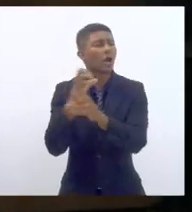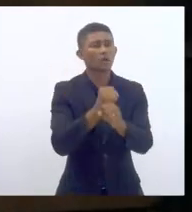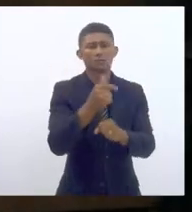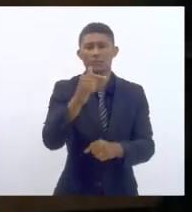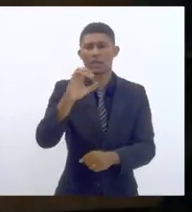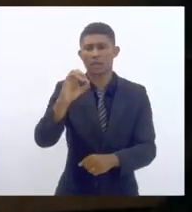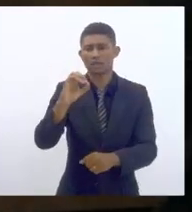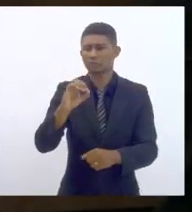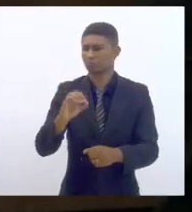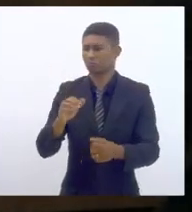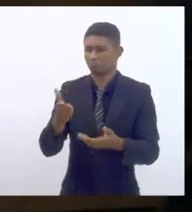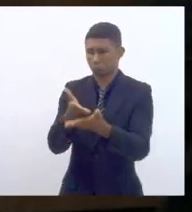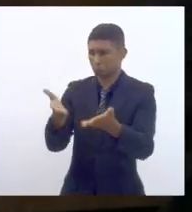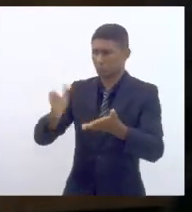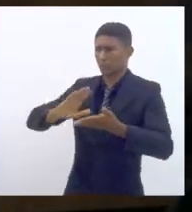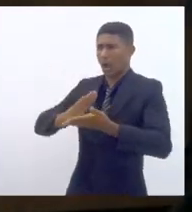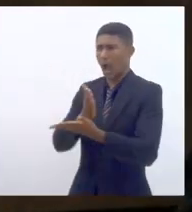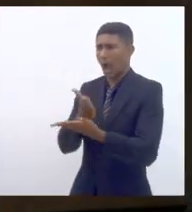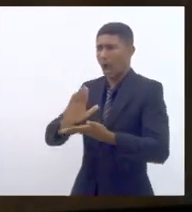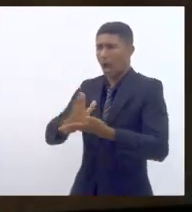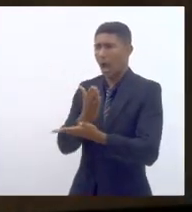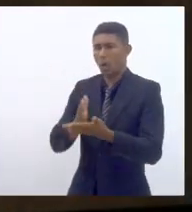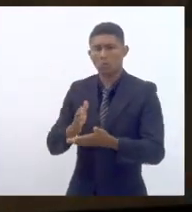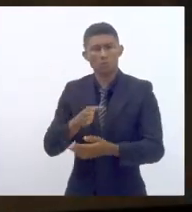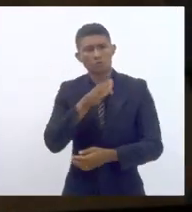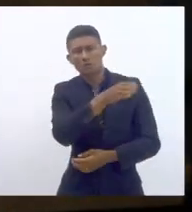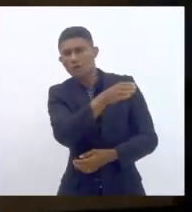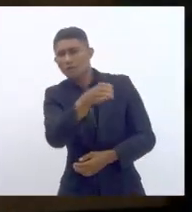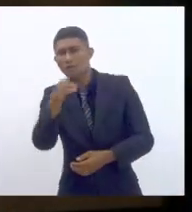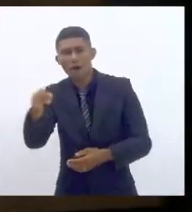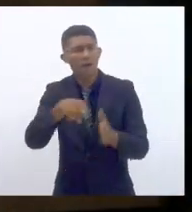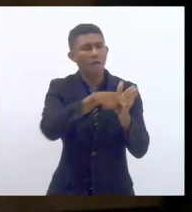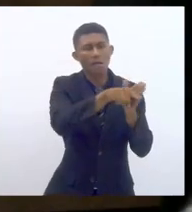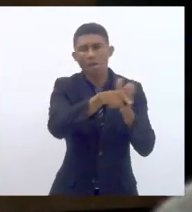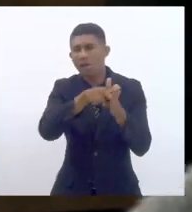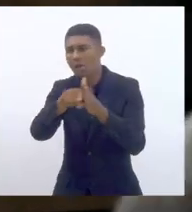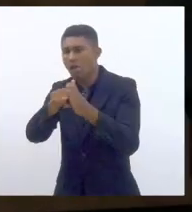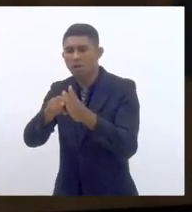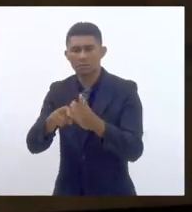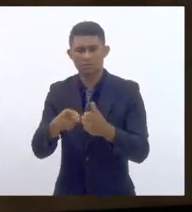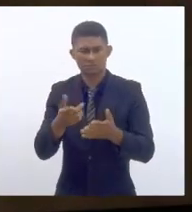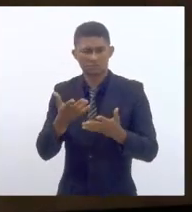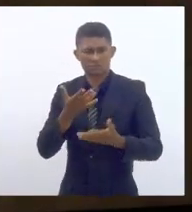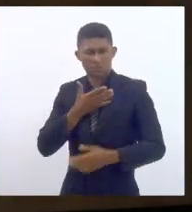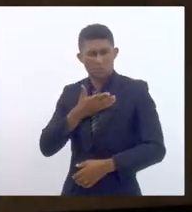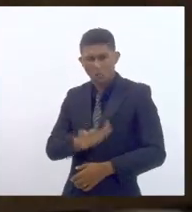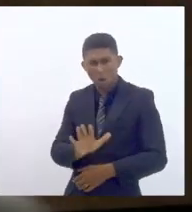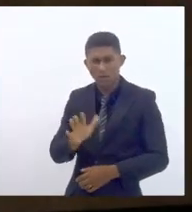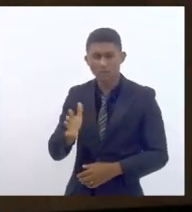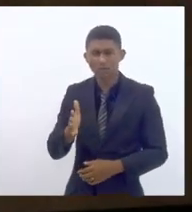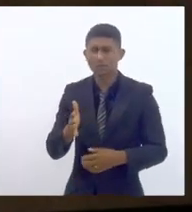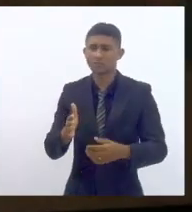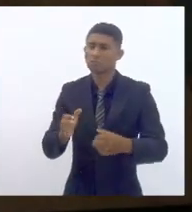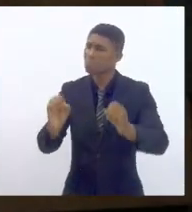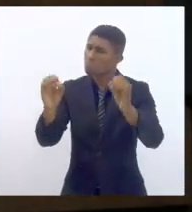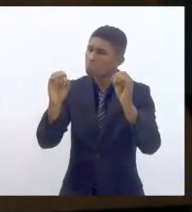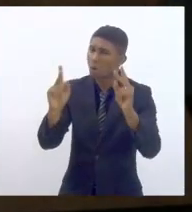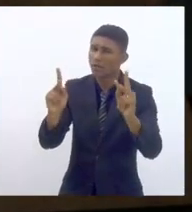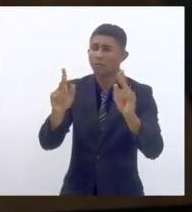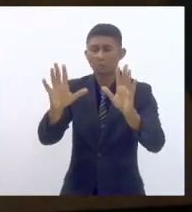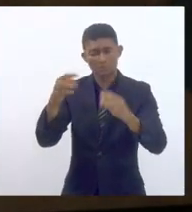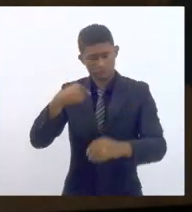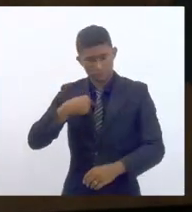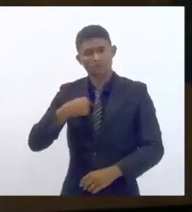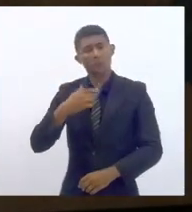não gostam ou não têm o hábito de cobrar, de fiscalizar, de ver com seus próprios olhos, que não impeçam aqueles que, como